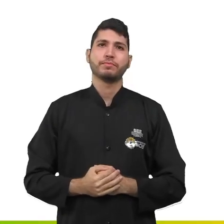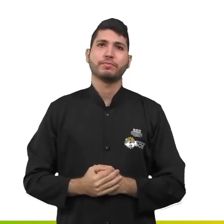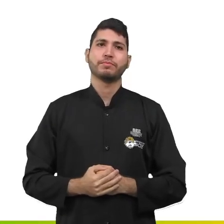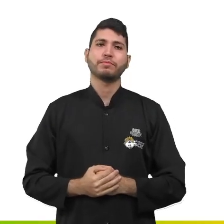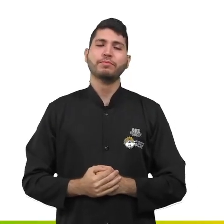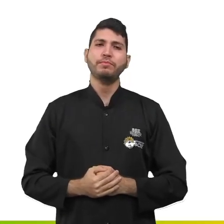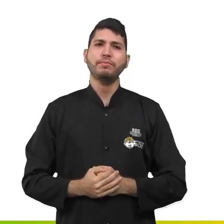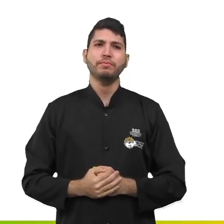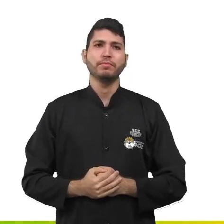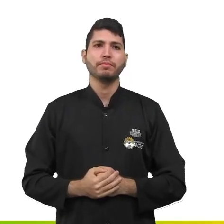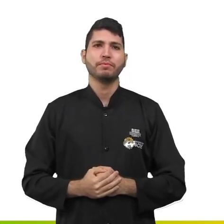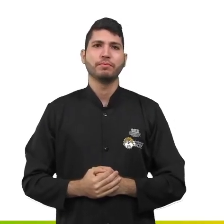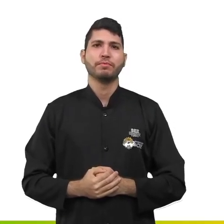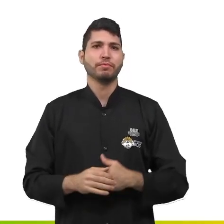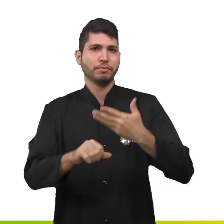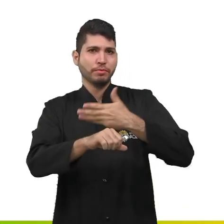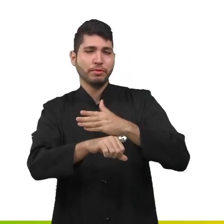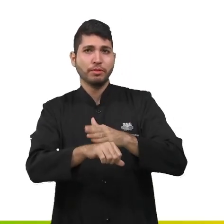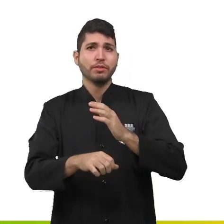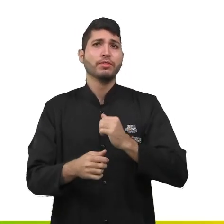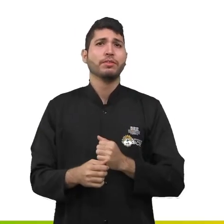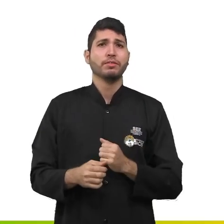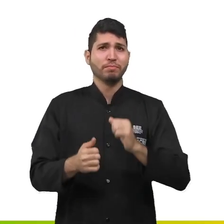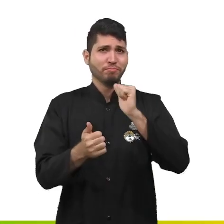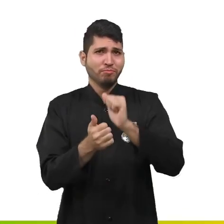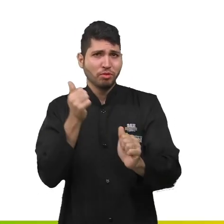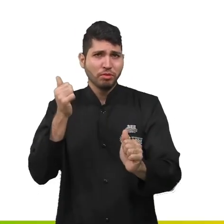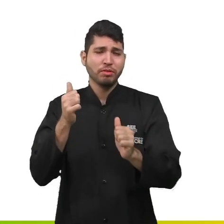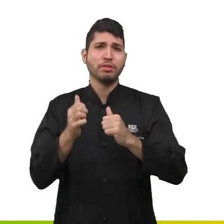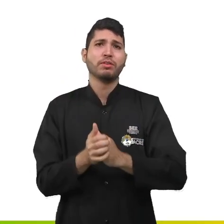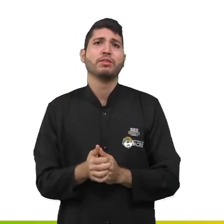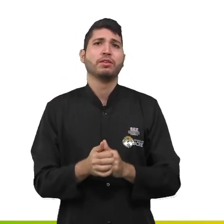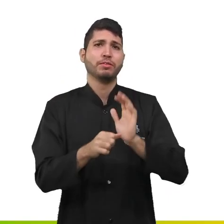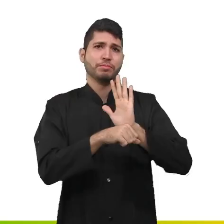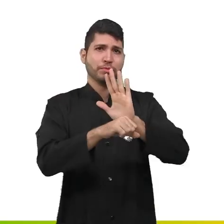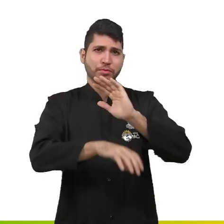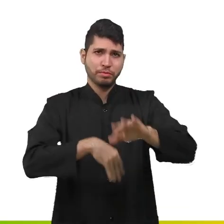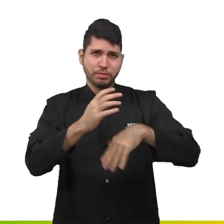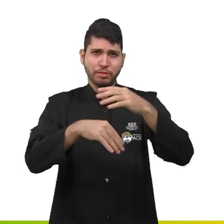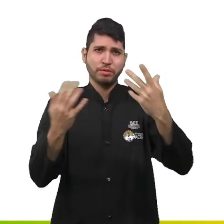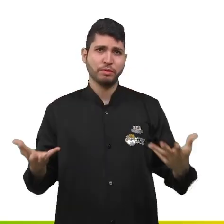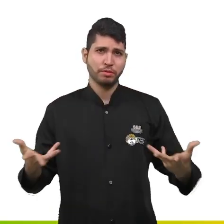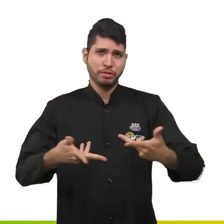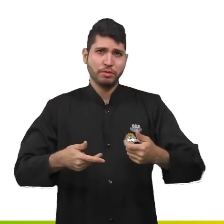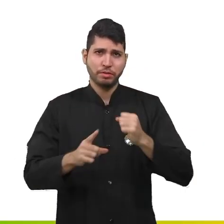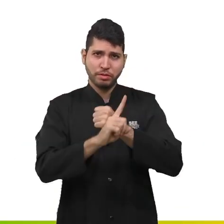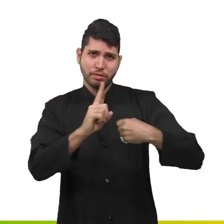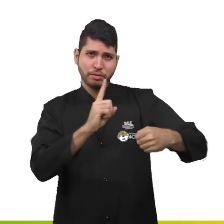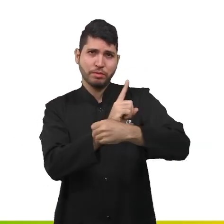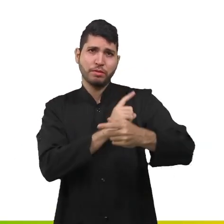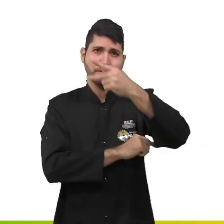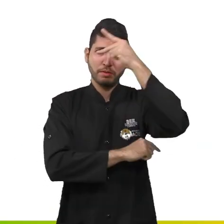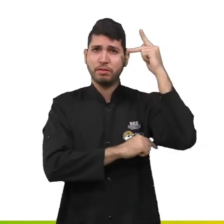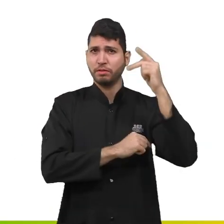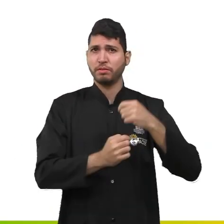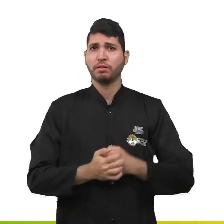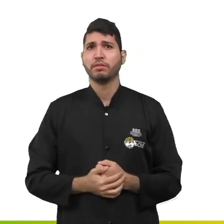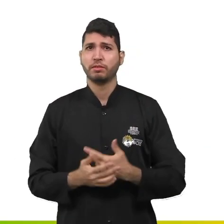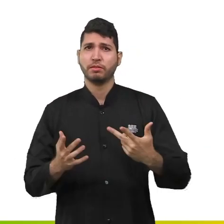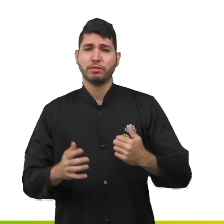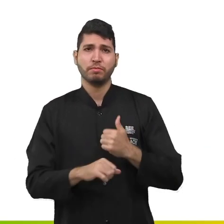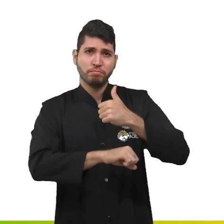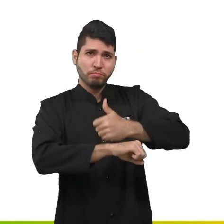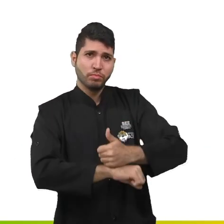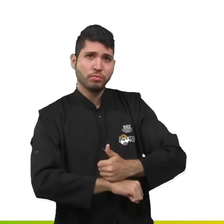Além disso, a prática esportiva contribui para o desenvolvimento das habilidades sociais e pessoais, como